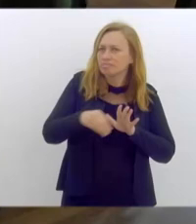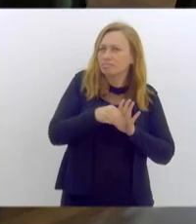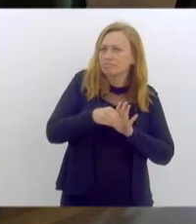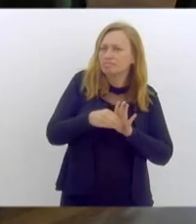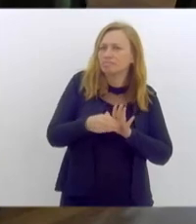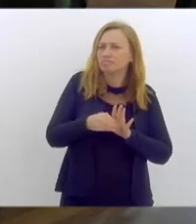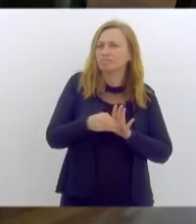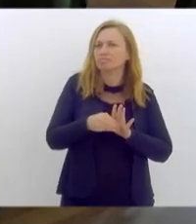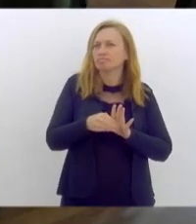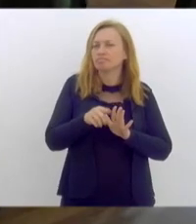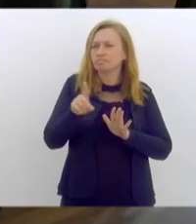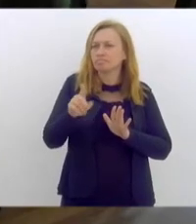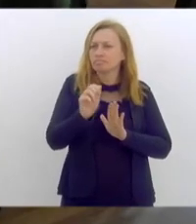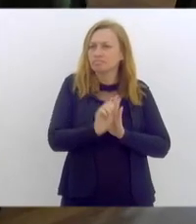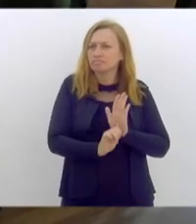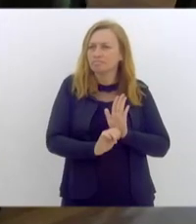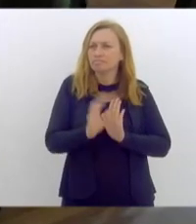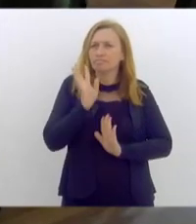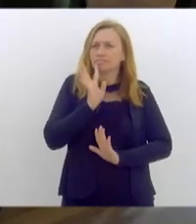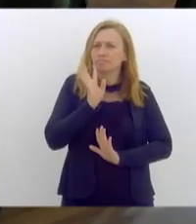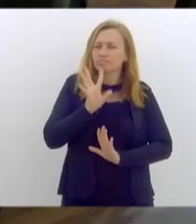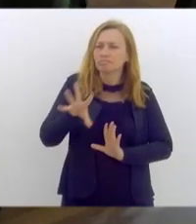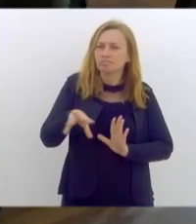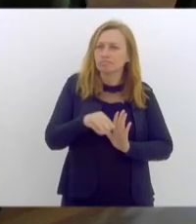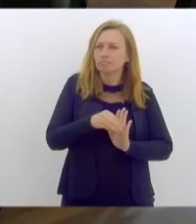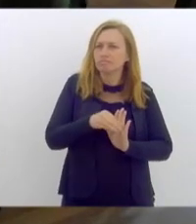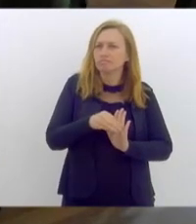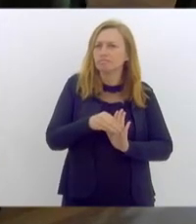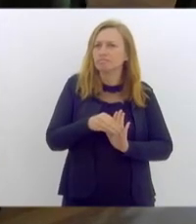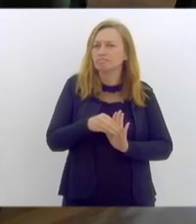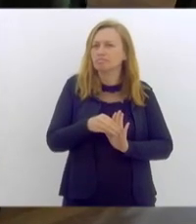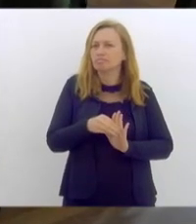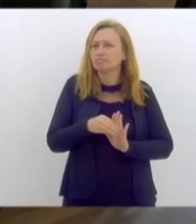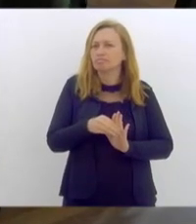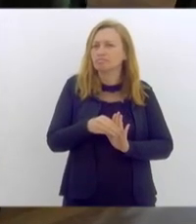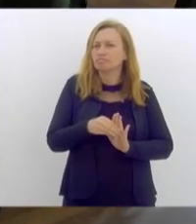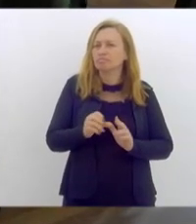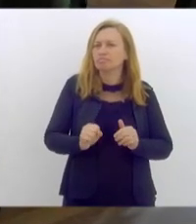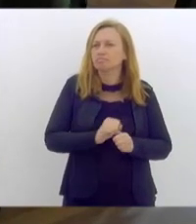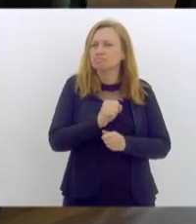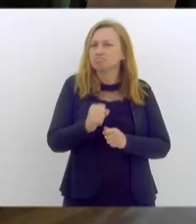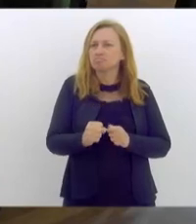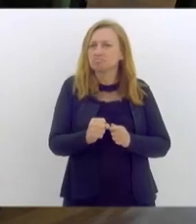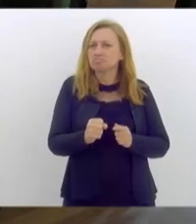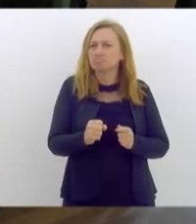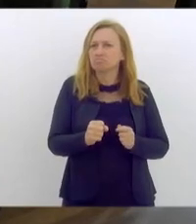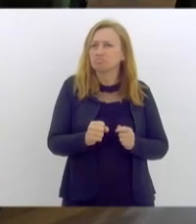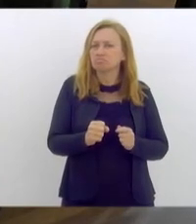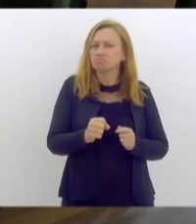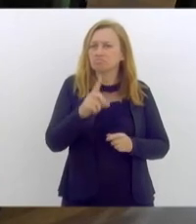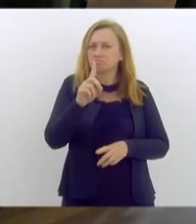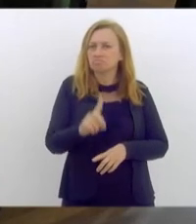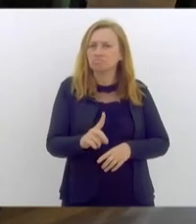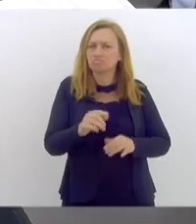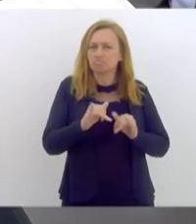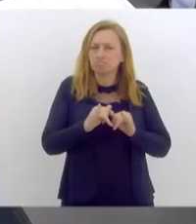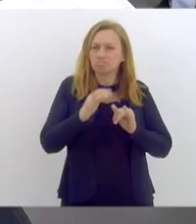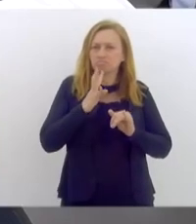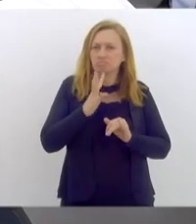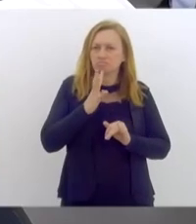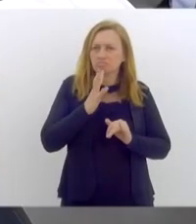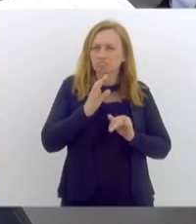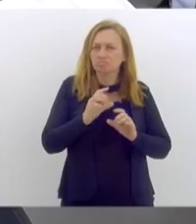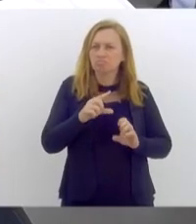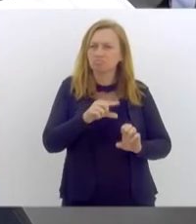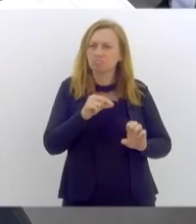essa e dali sai uma redação bacana dentro desse poder dever de levar esse conhecimento ao